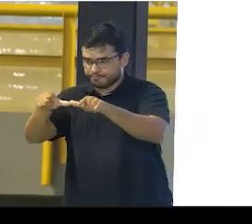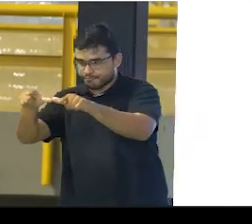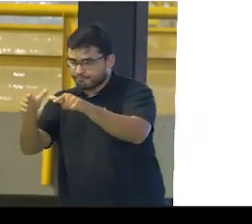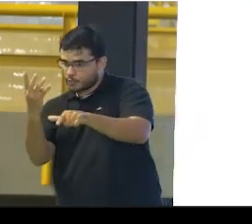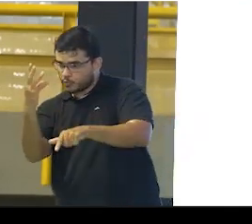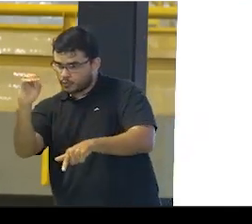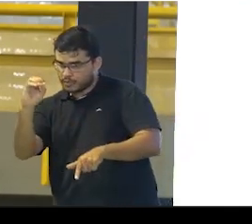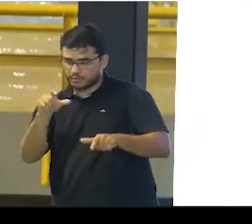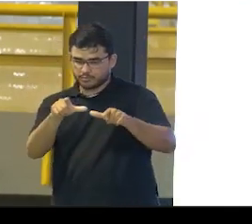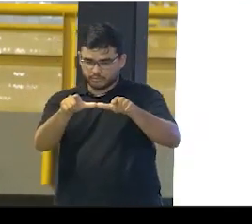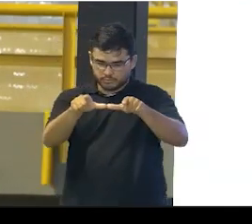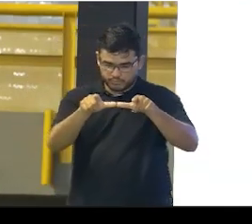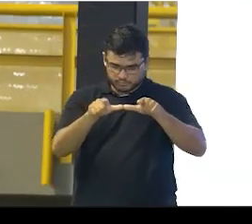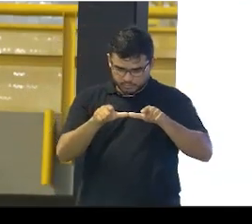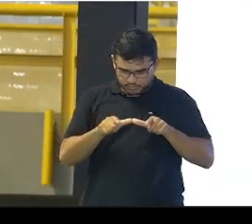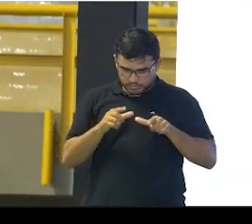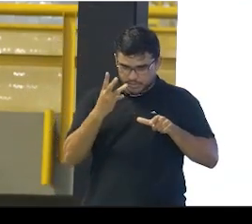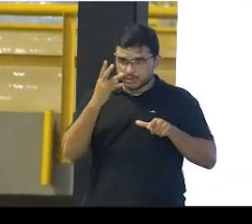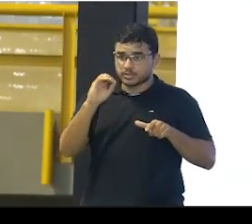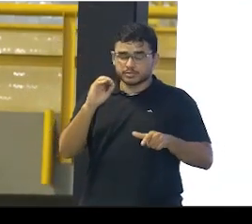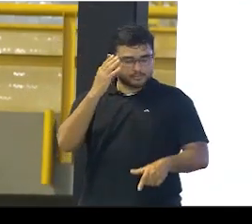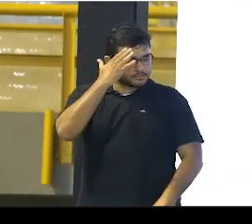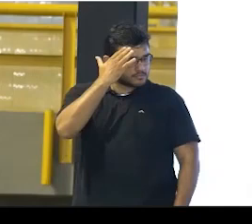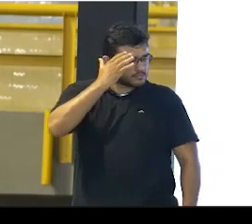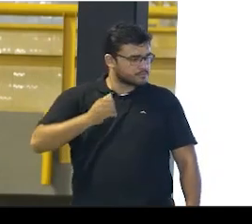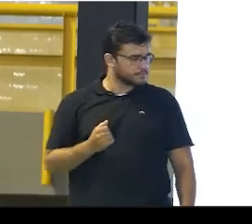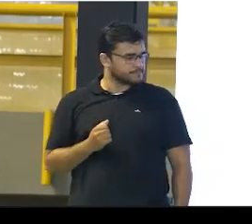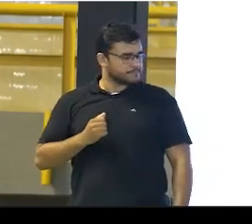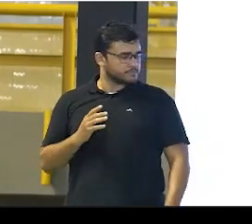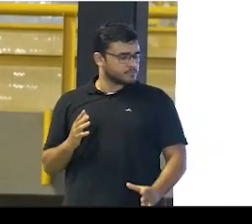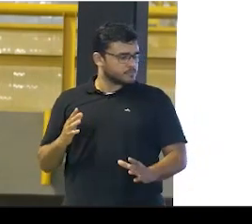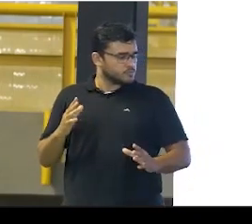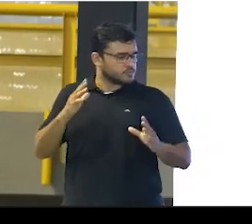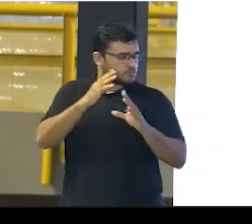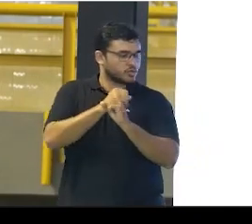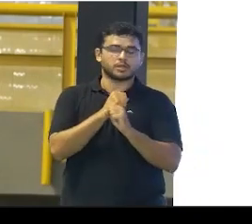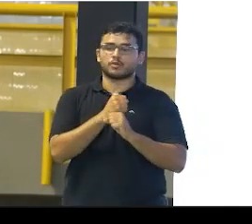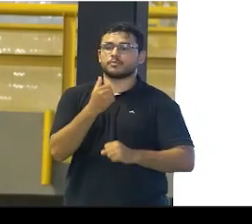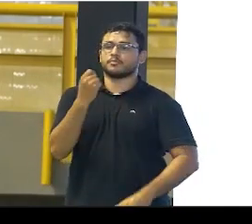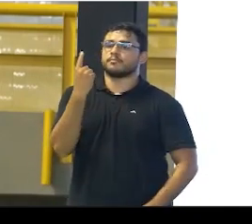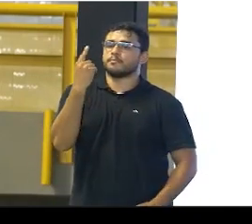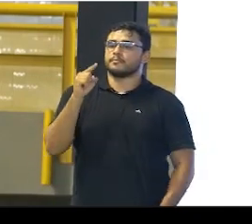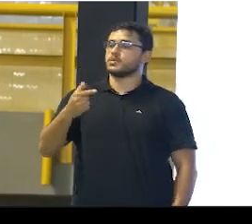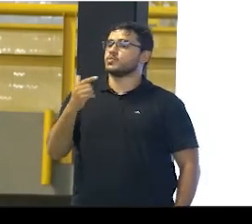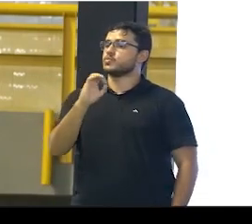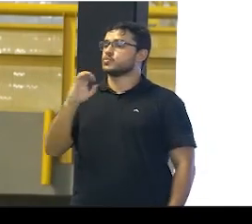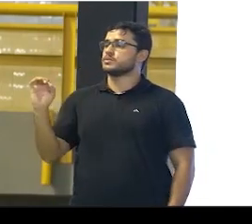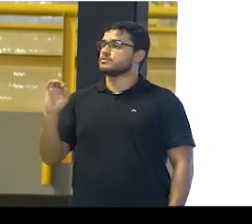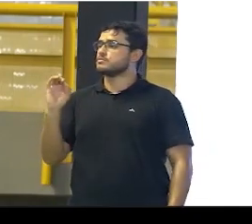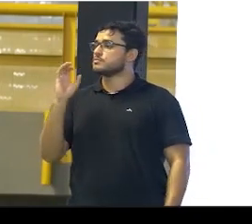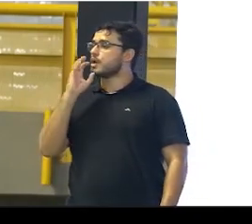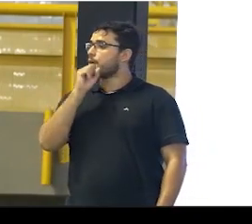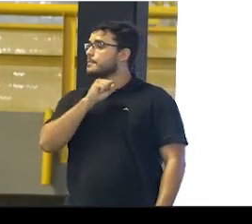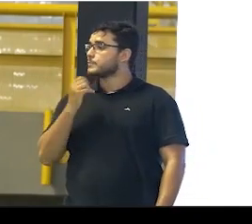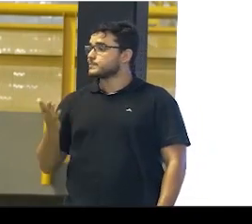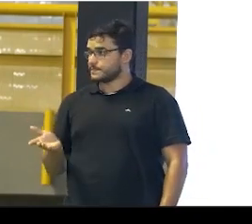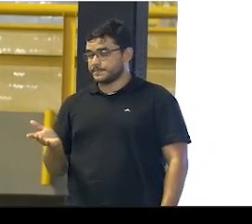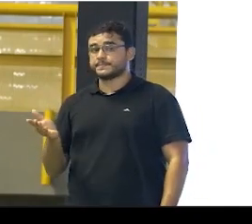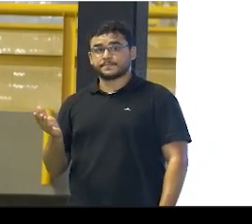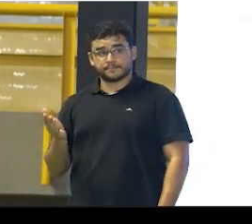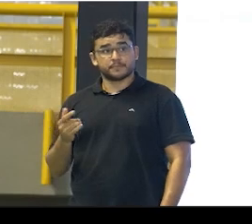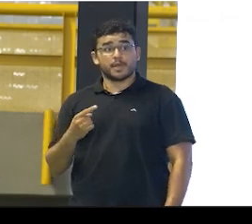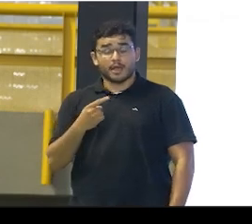vezes cateto sobre 2. Porque é o mesmo, é a mesma peça. Mas se eu